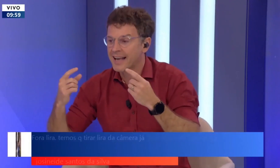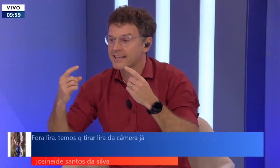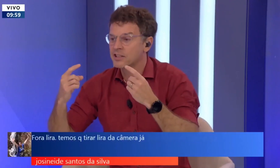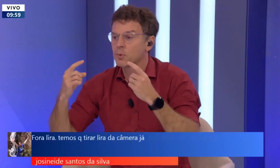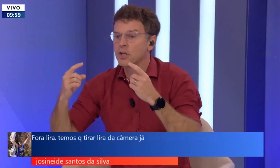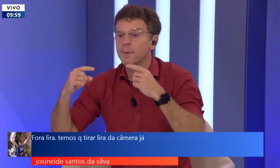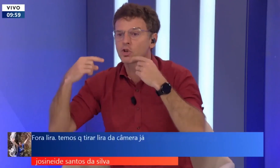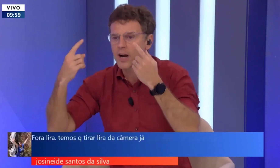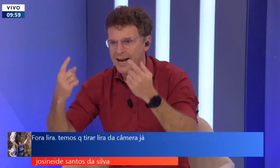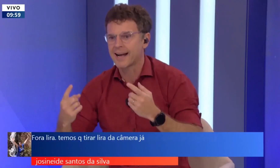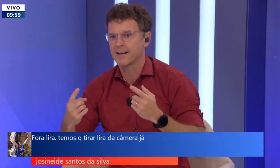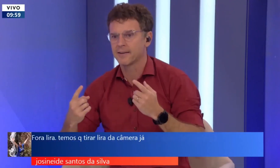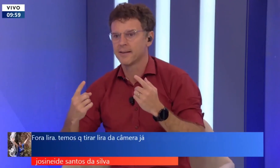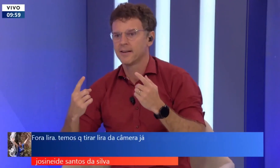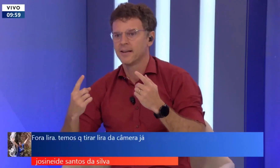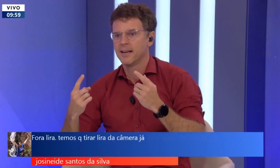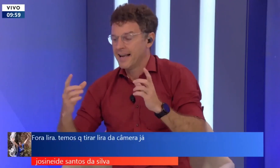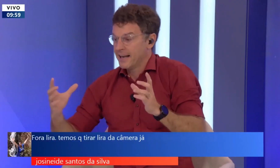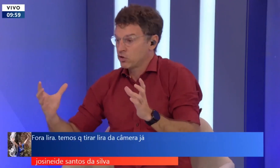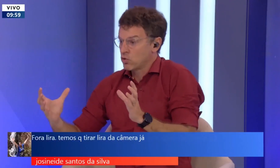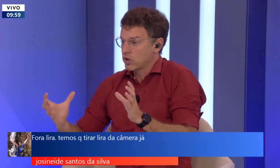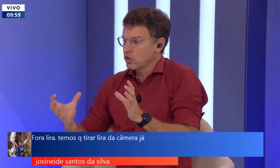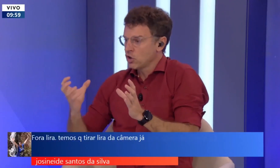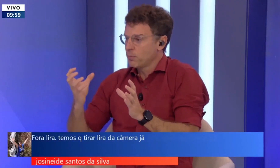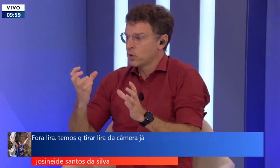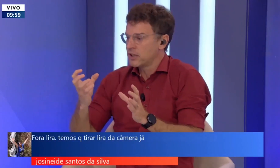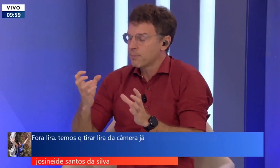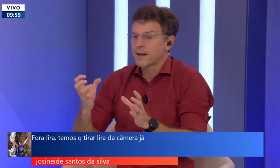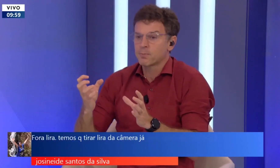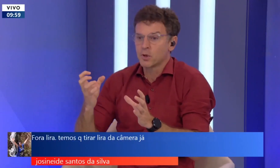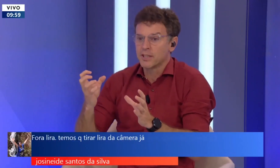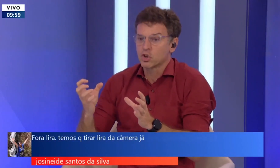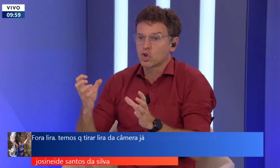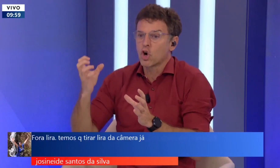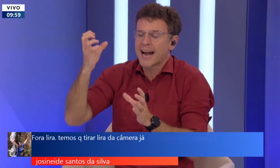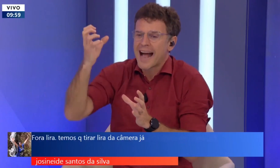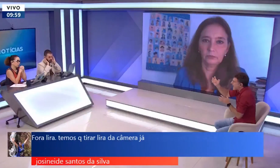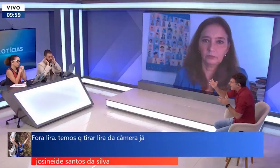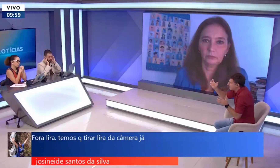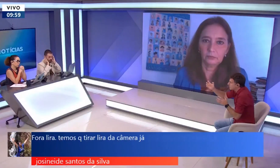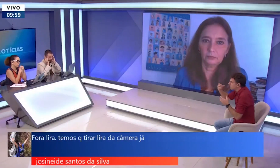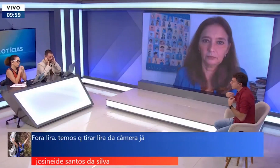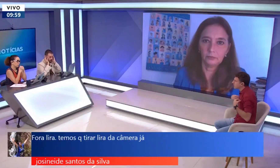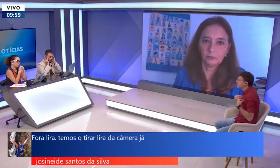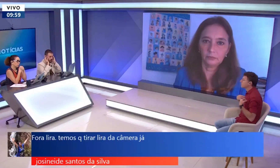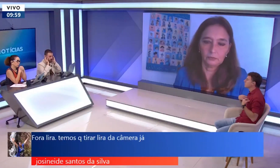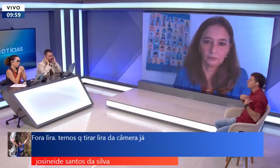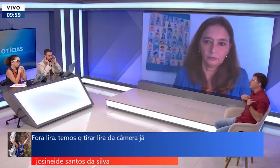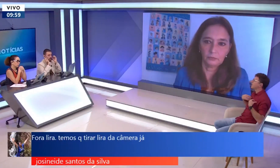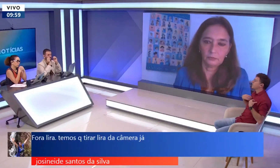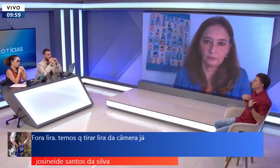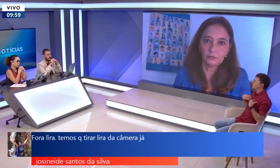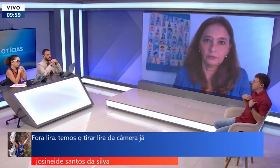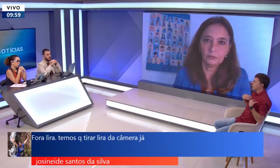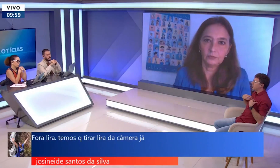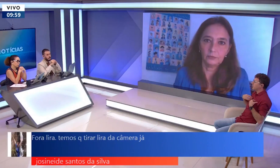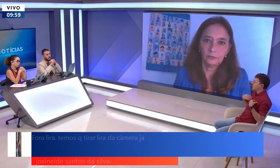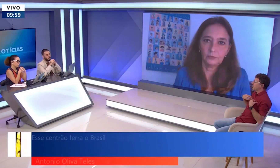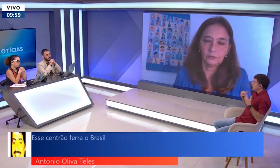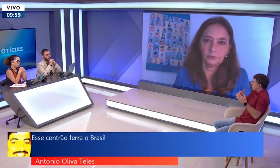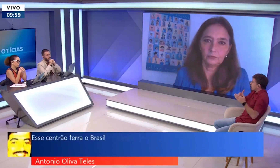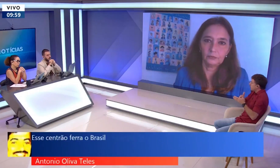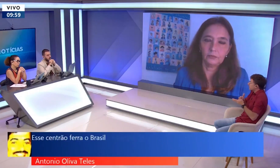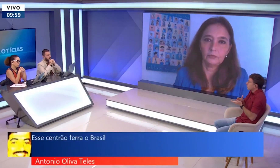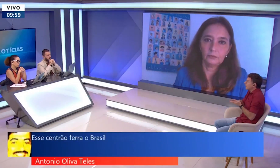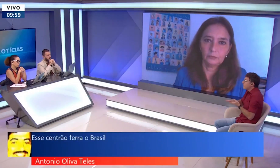usar, elas têm o poder para trocar. Elas conquistam o poder para poder trocar esse poder por benefícios pessoais.